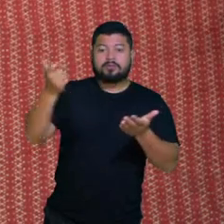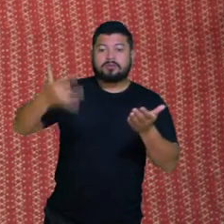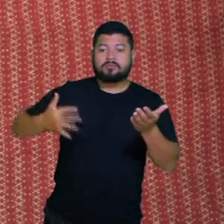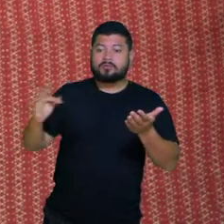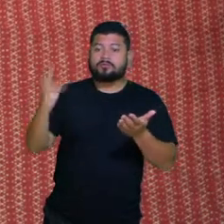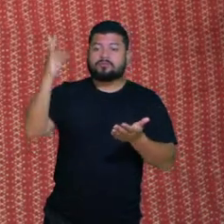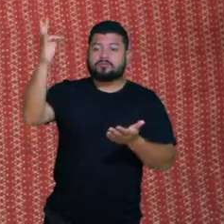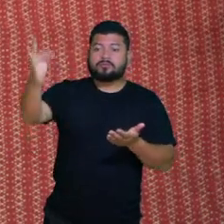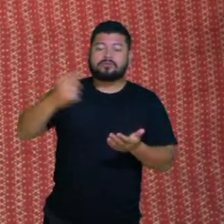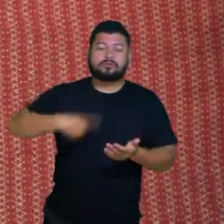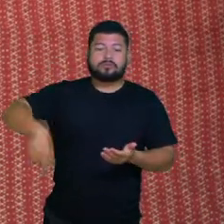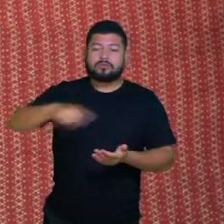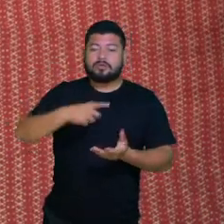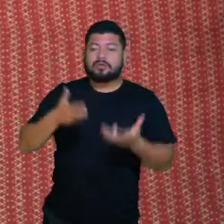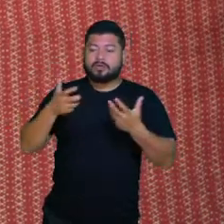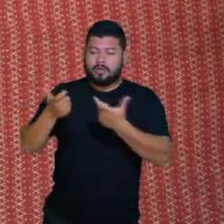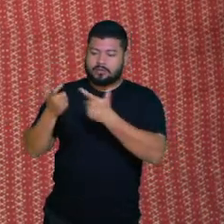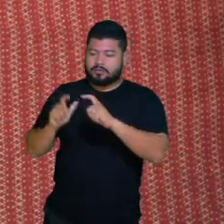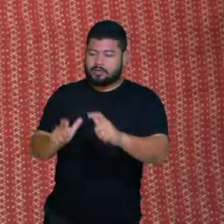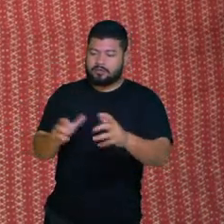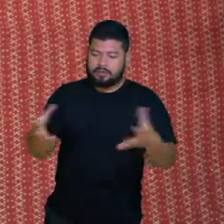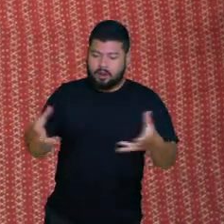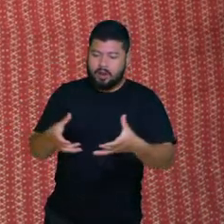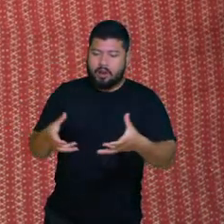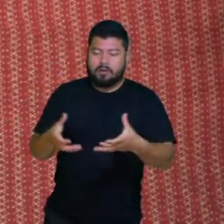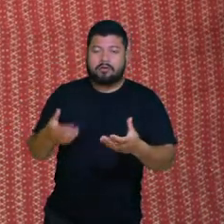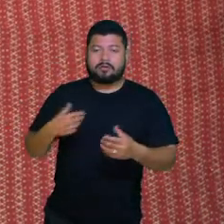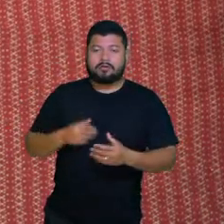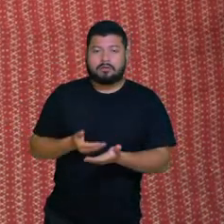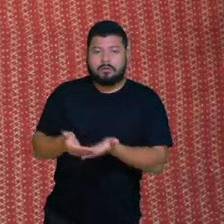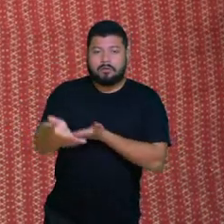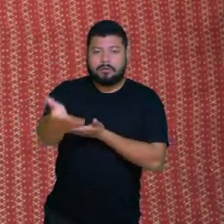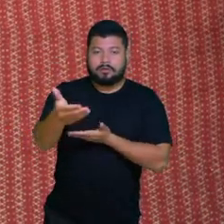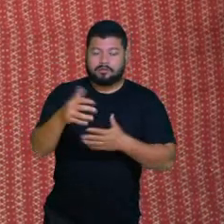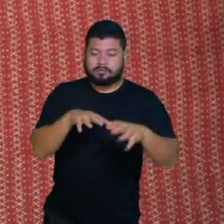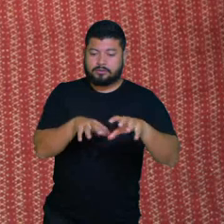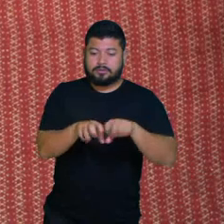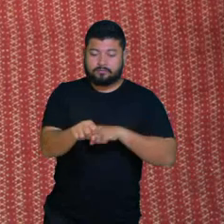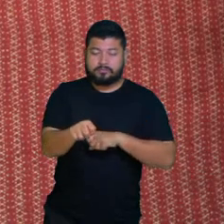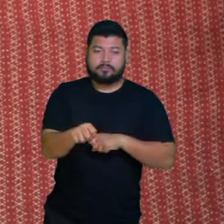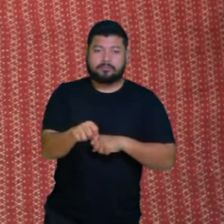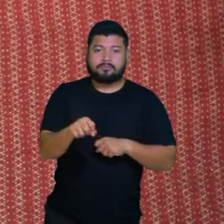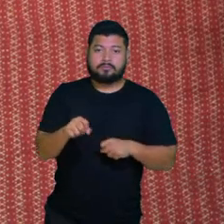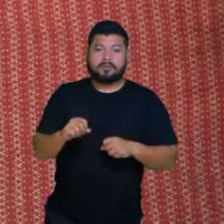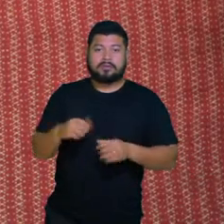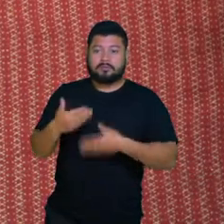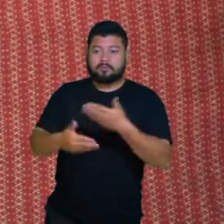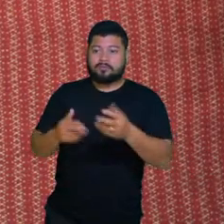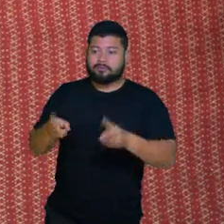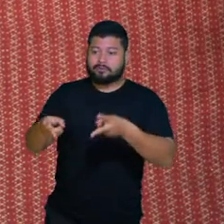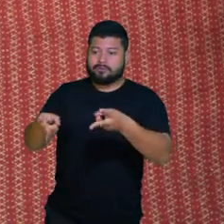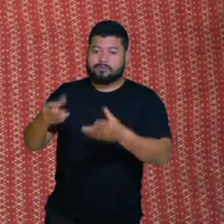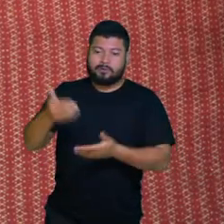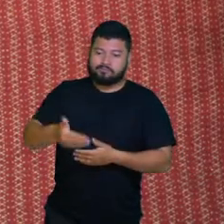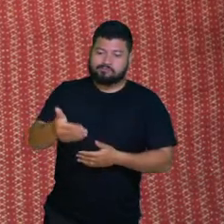geração que está iniciando né na formação Inicial traz a formação continuada mas eu eu trago aqui